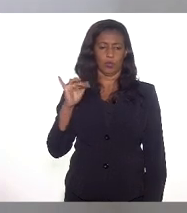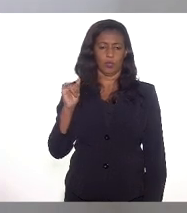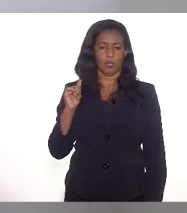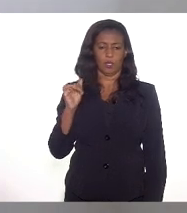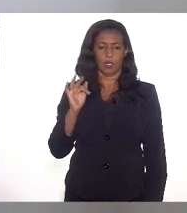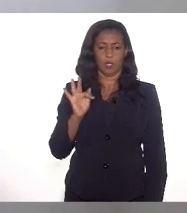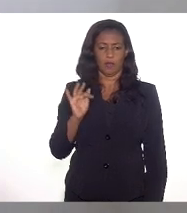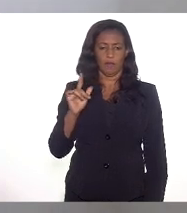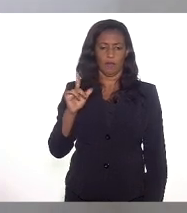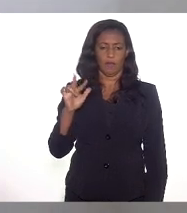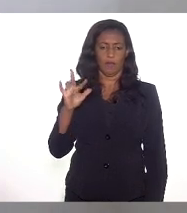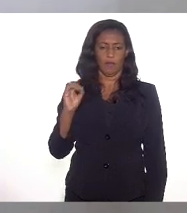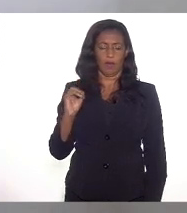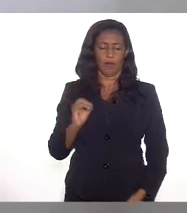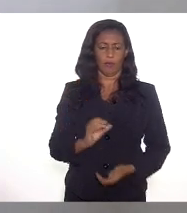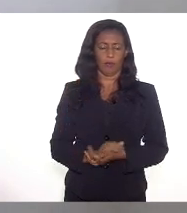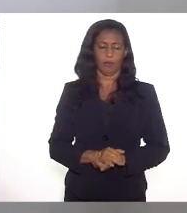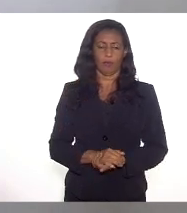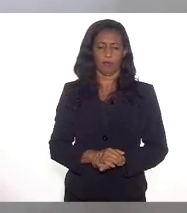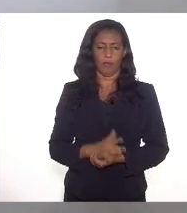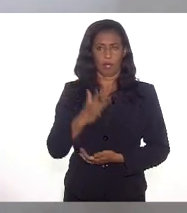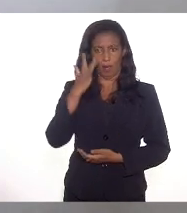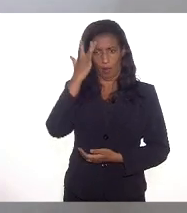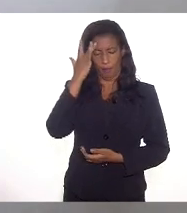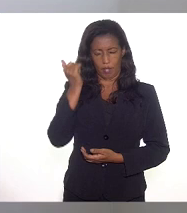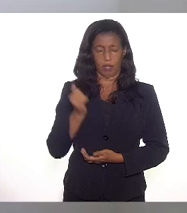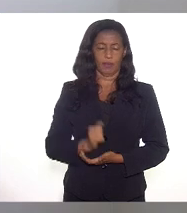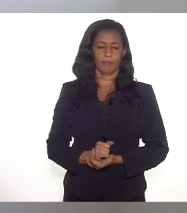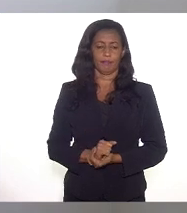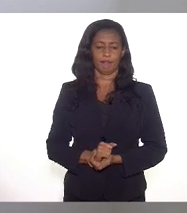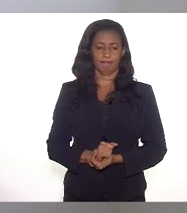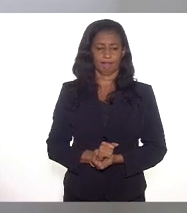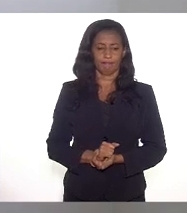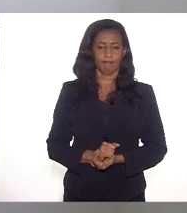Serafini, poderando amanhã ainda